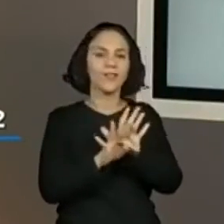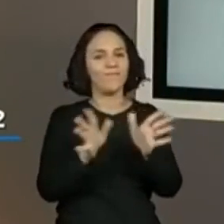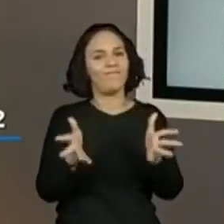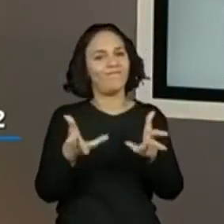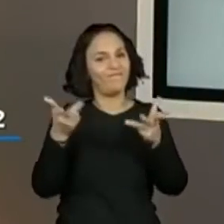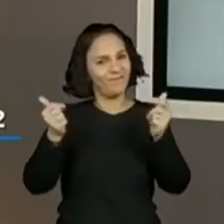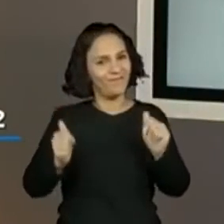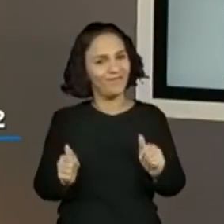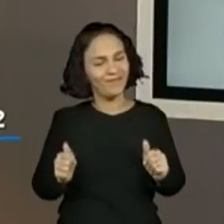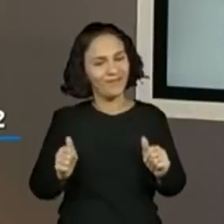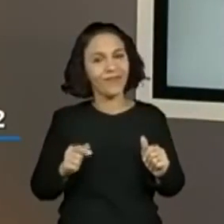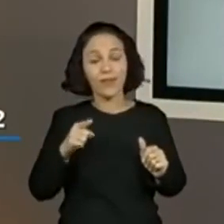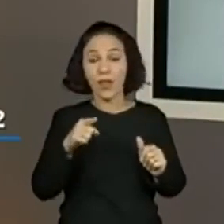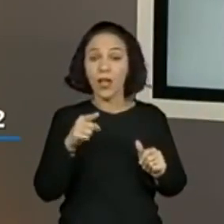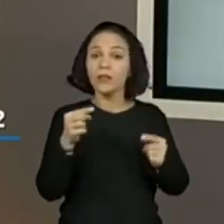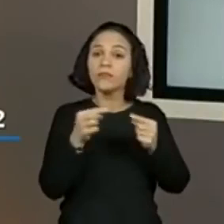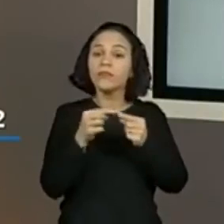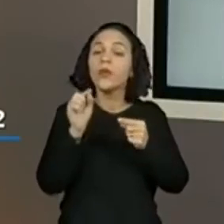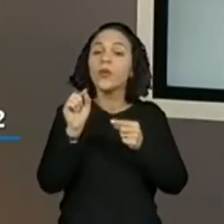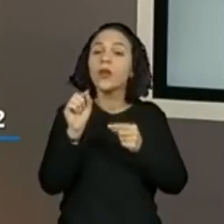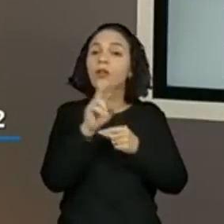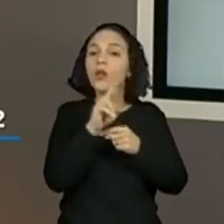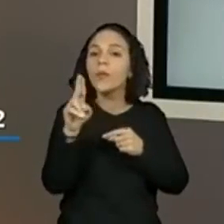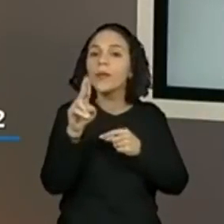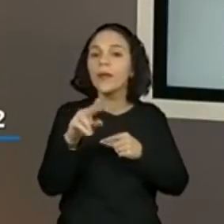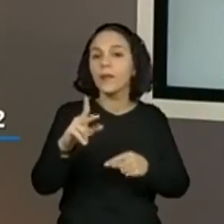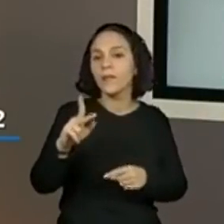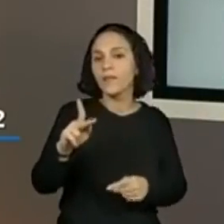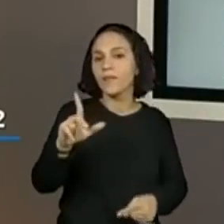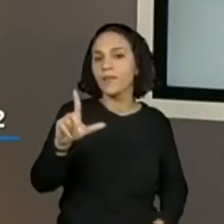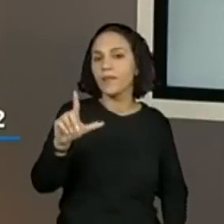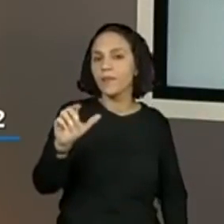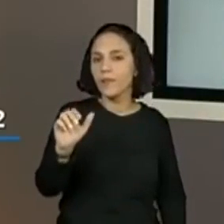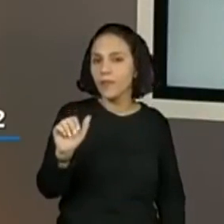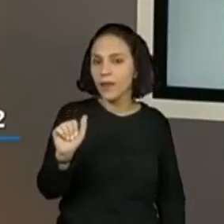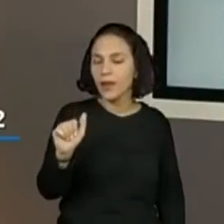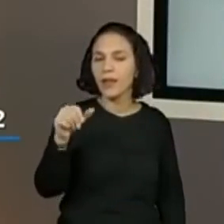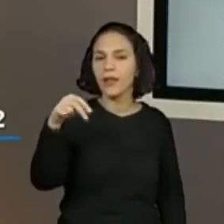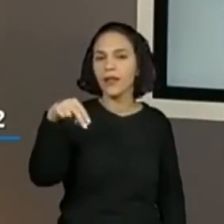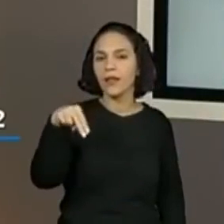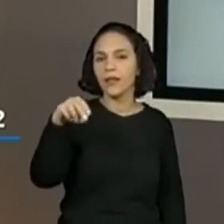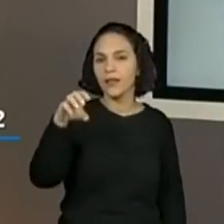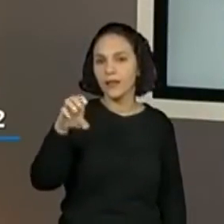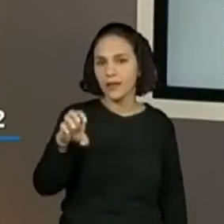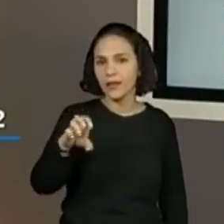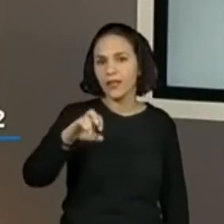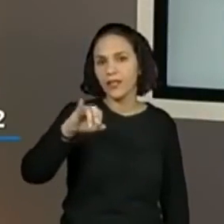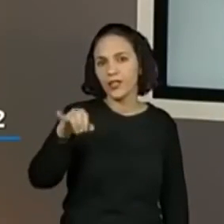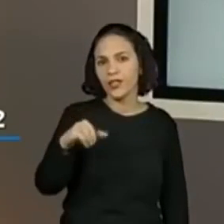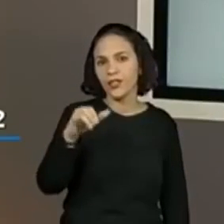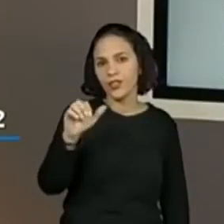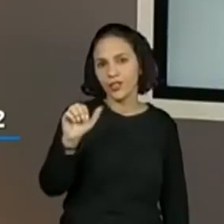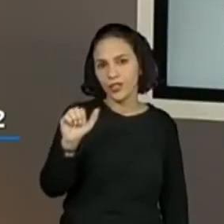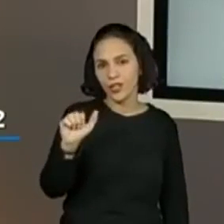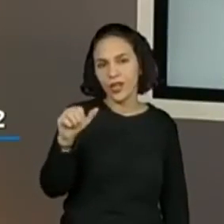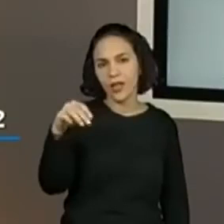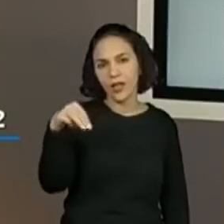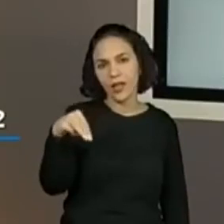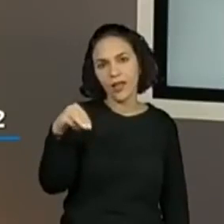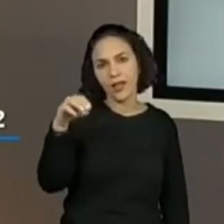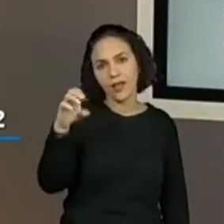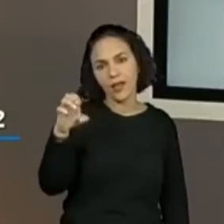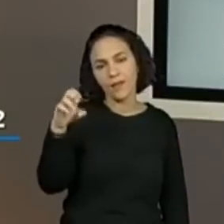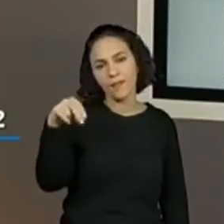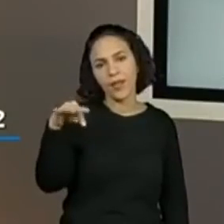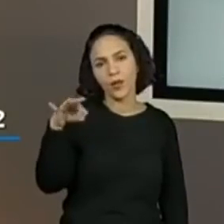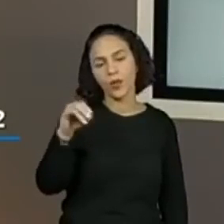Isso que a gente está fazendo é o planejamento do que a gente vai escrever. Quando você planeja, pode ter certeza, a qualidade do seu texto